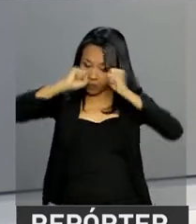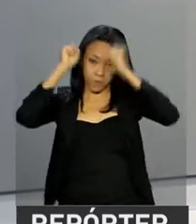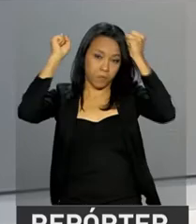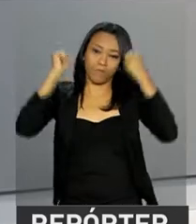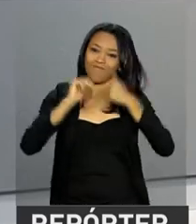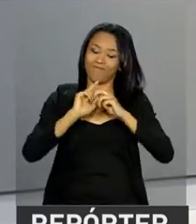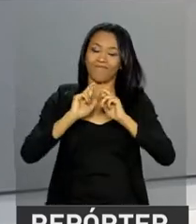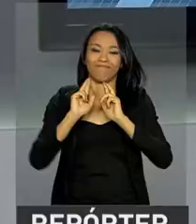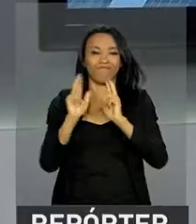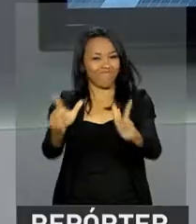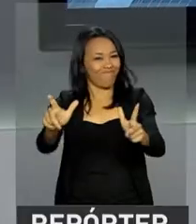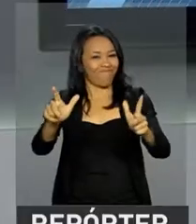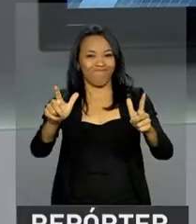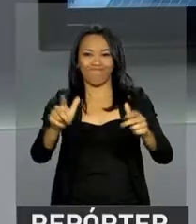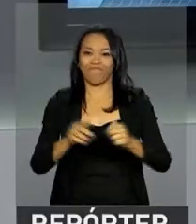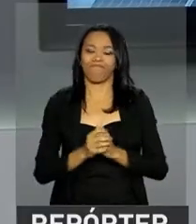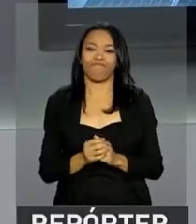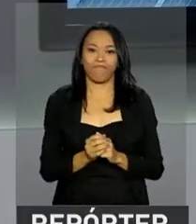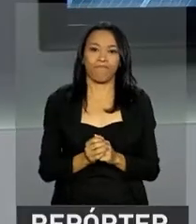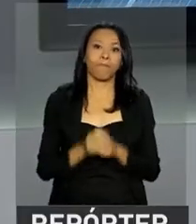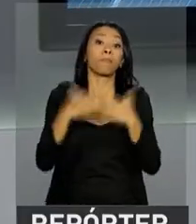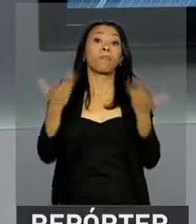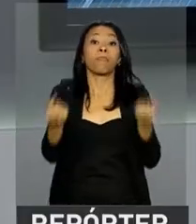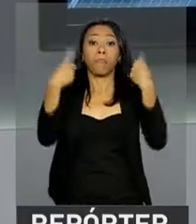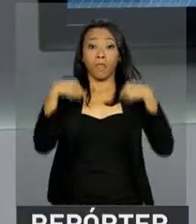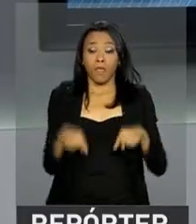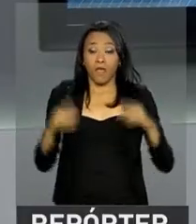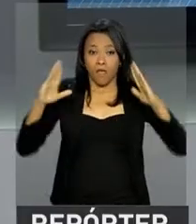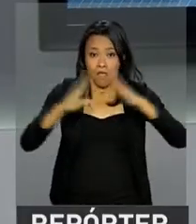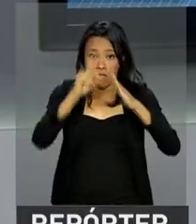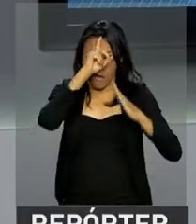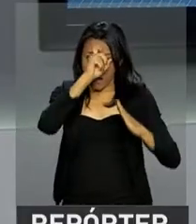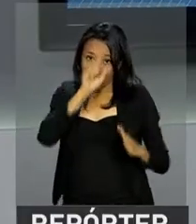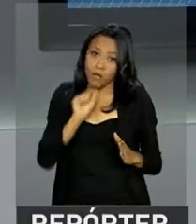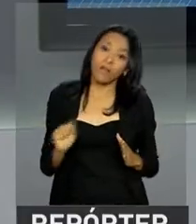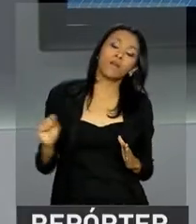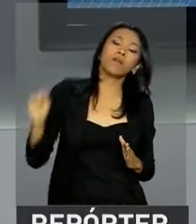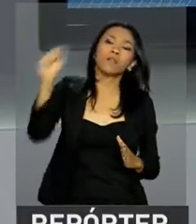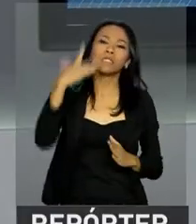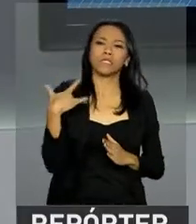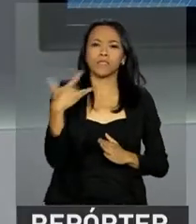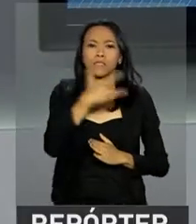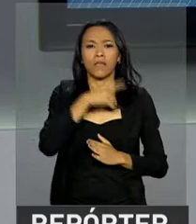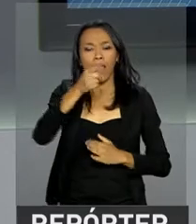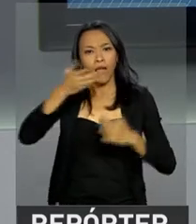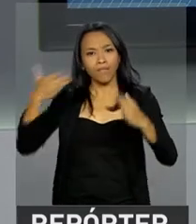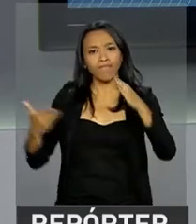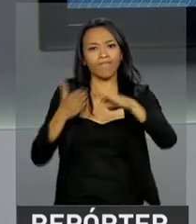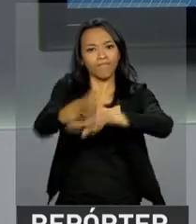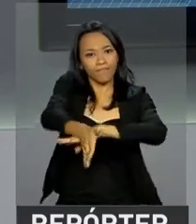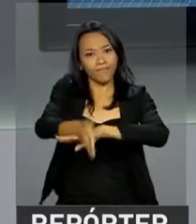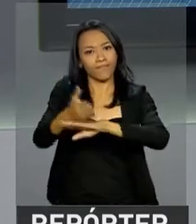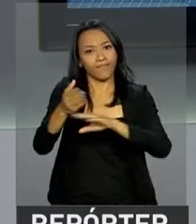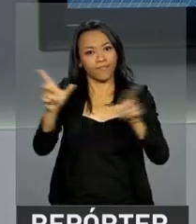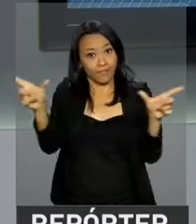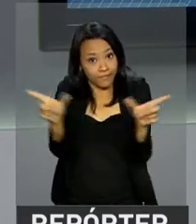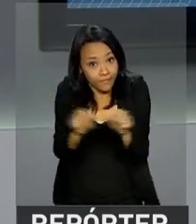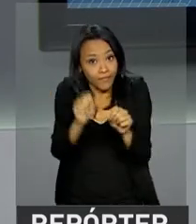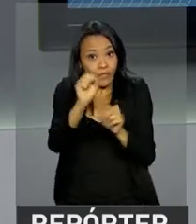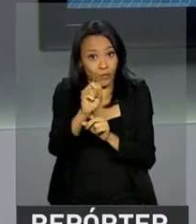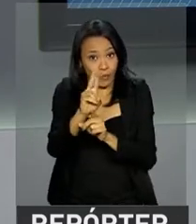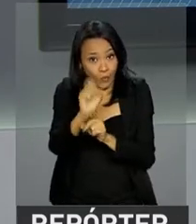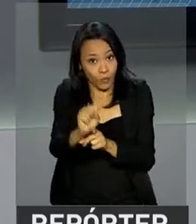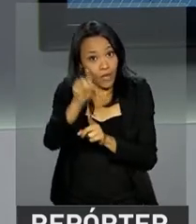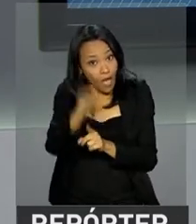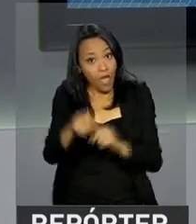comportamento as unidades básicas de saúde são a porta de entrada do sistema único de saúde o sus é nos